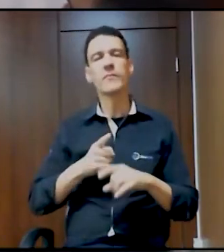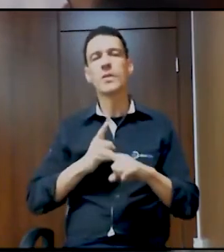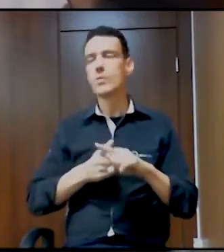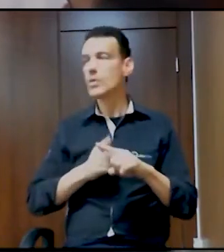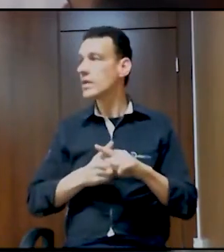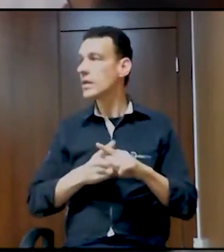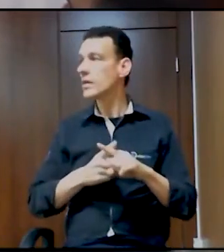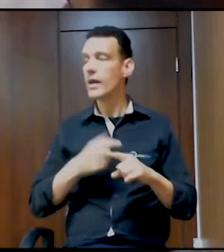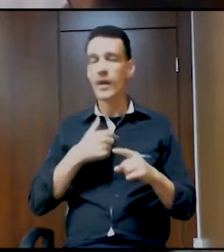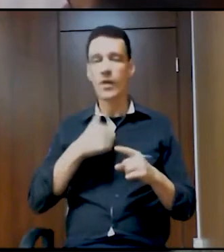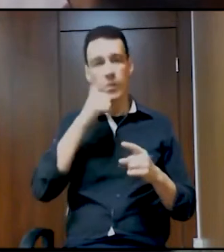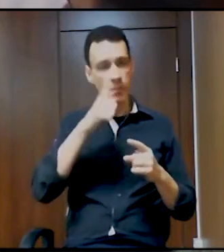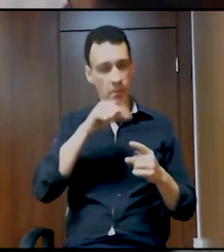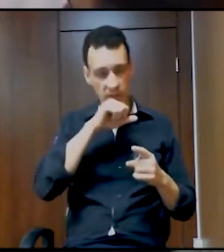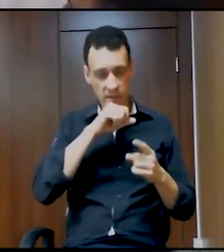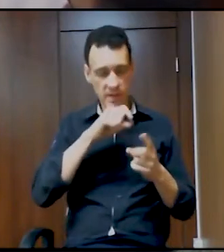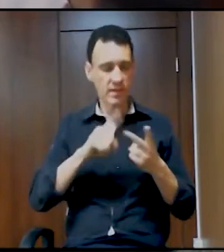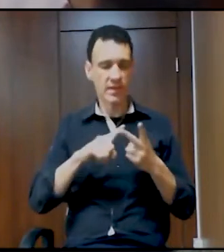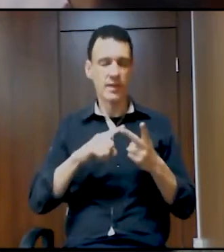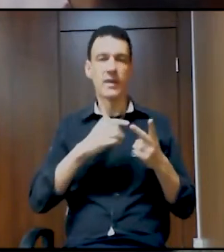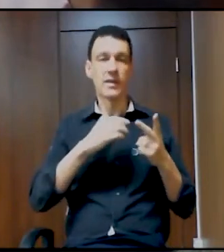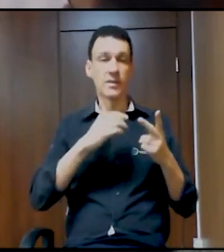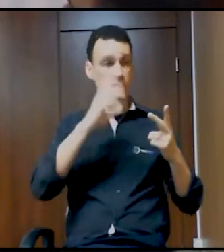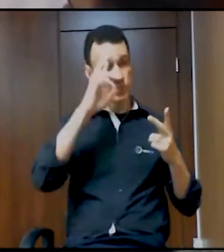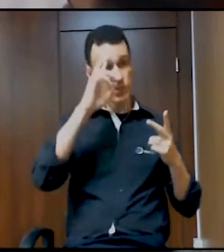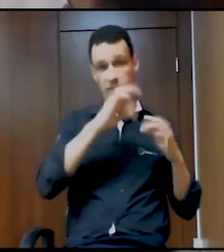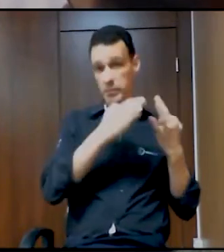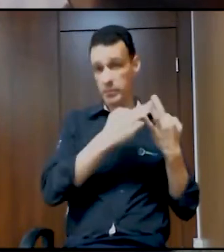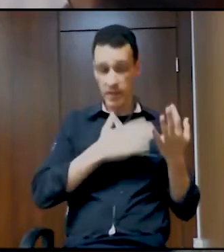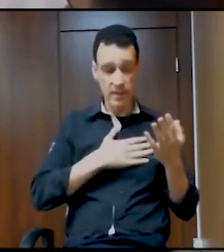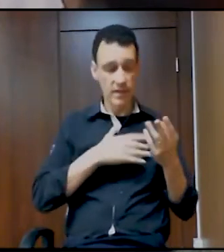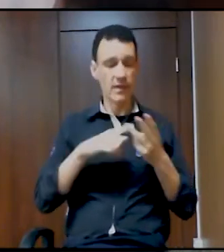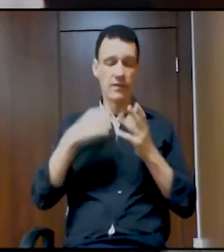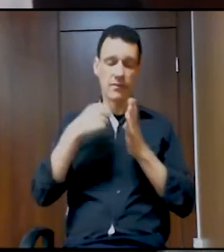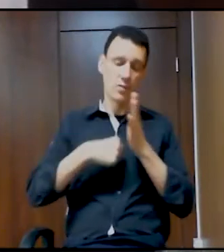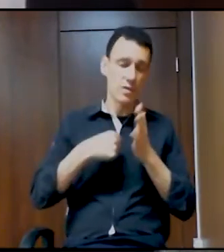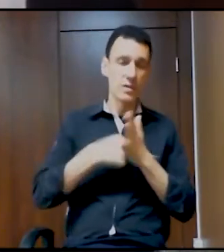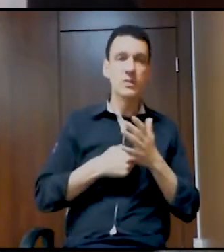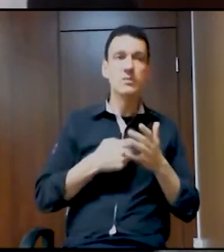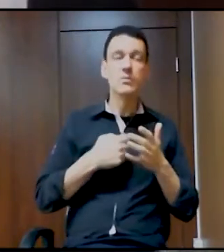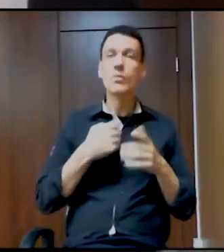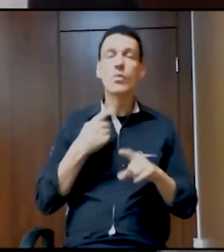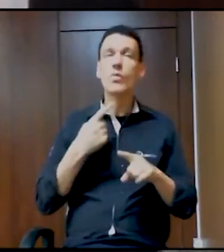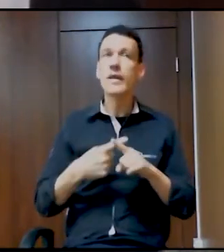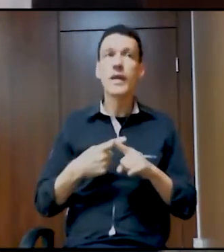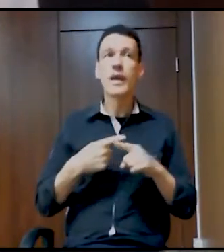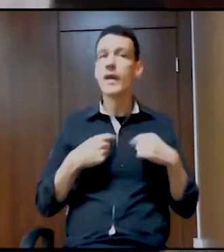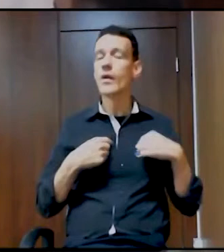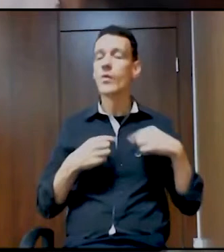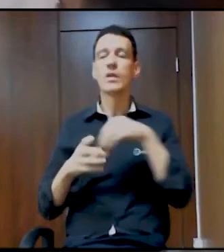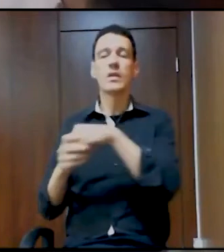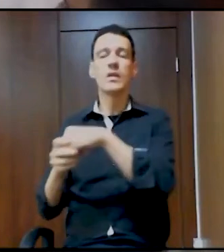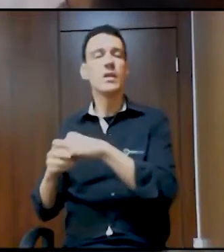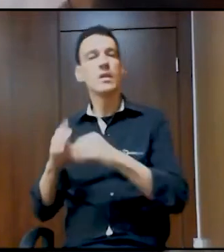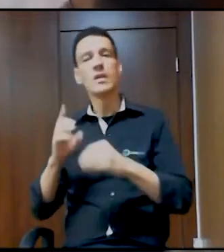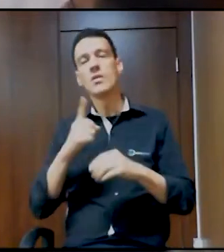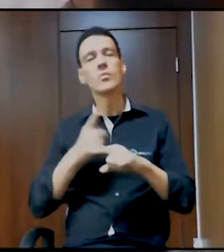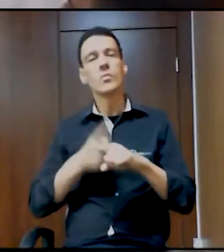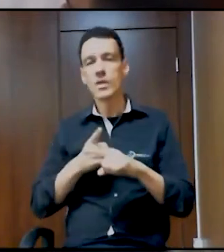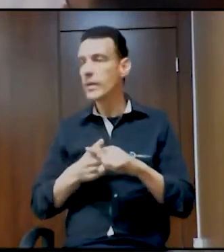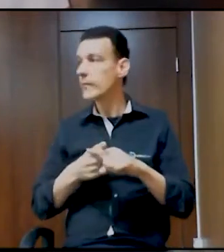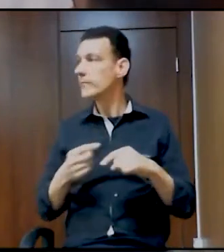mãe, chefe de família, vítima de violência doméstica, ninguém soube me dizer por que eu não entrei nessa demanda. Eu tenho